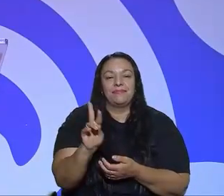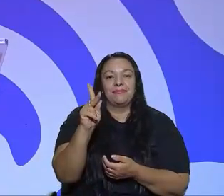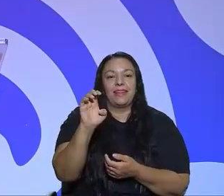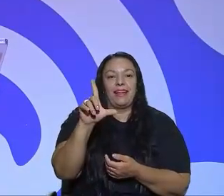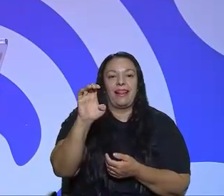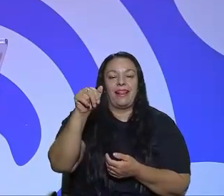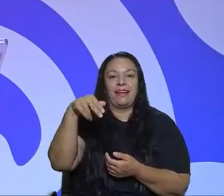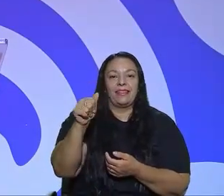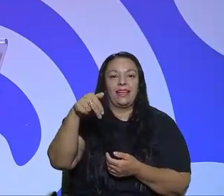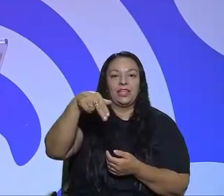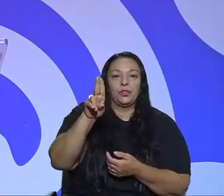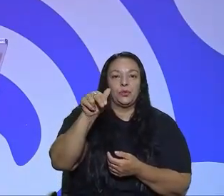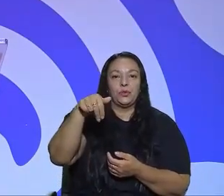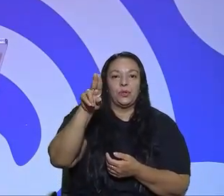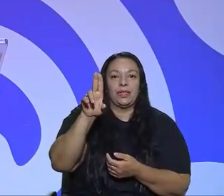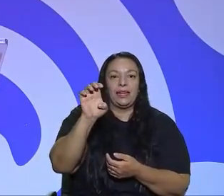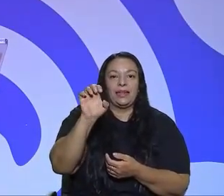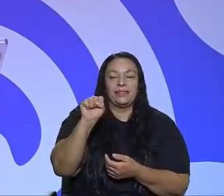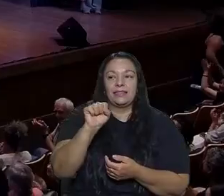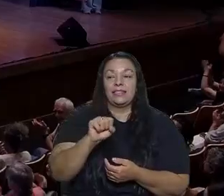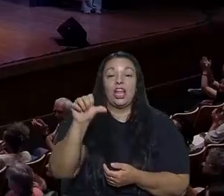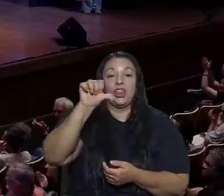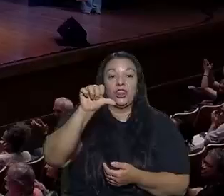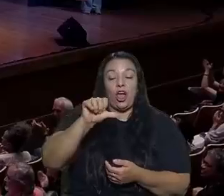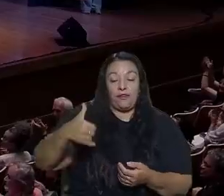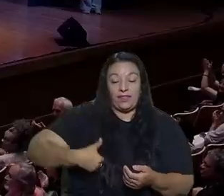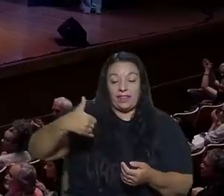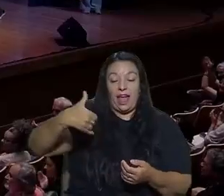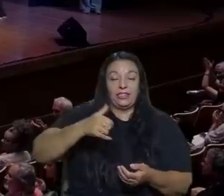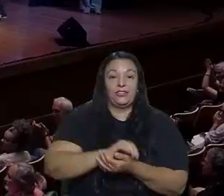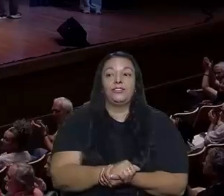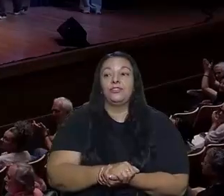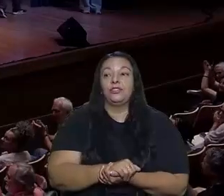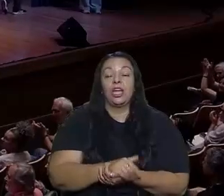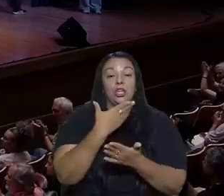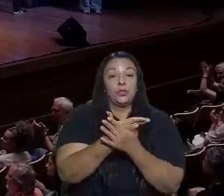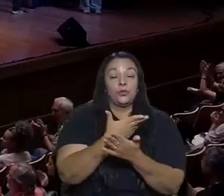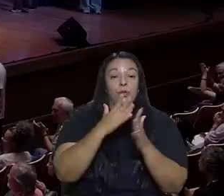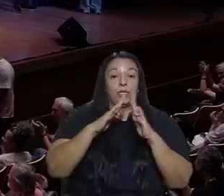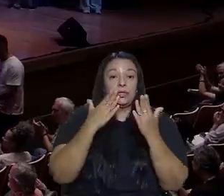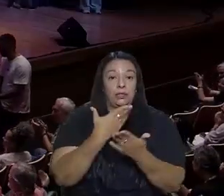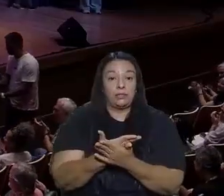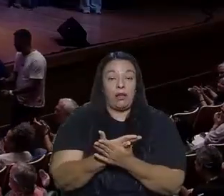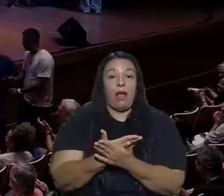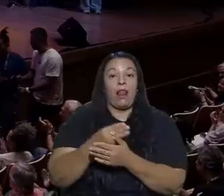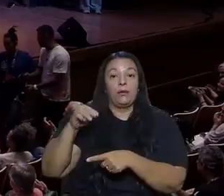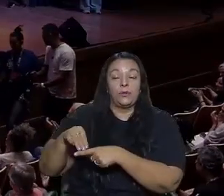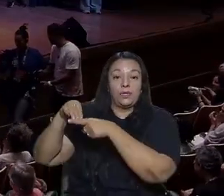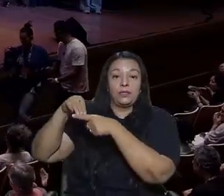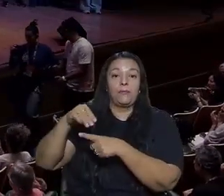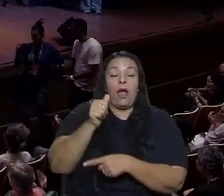Helena Nunes. A Isadora tem 9 aninhos e ela estuda na Escola Municipal Alice